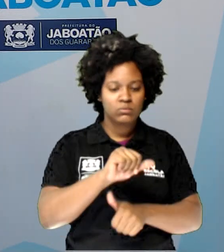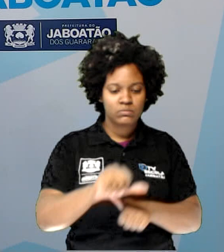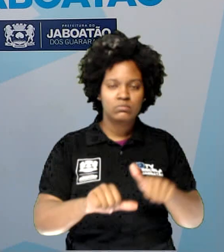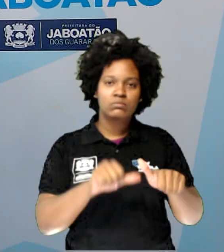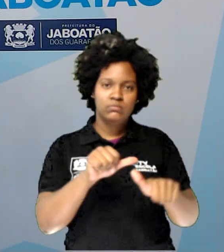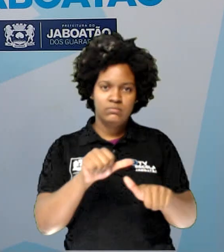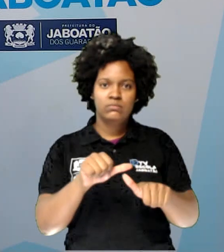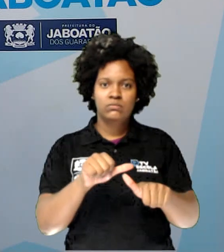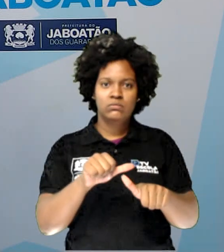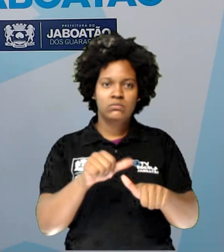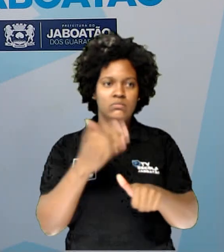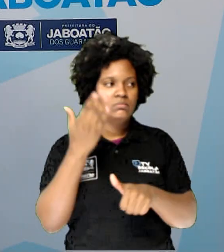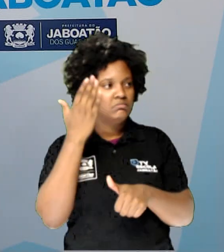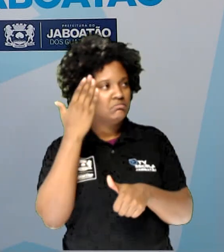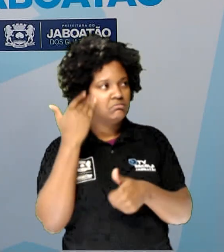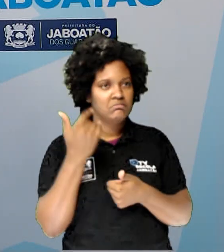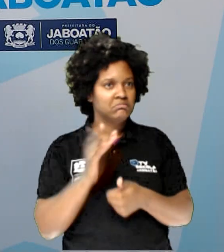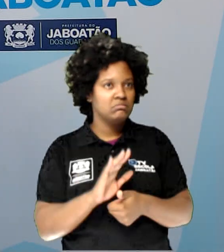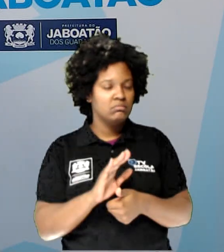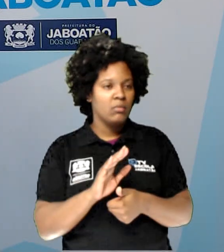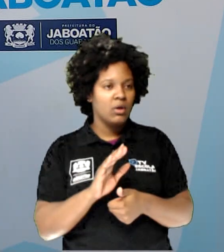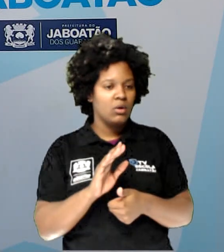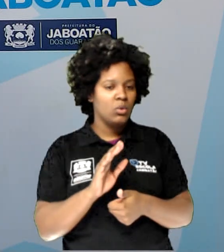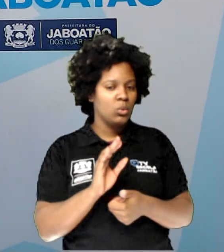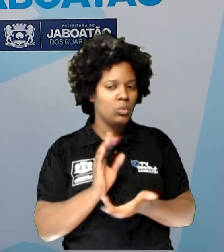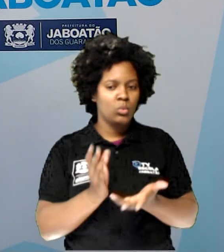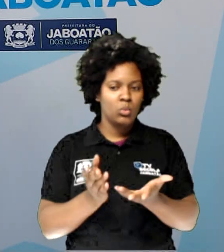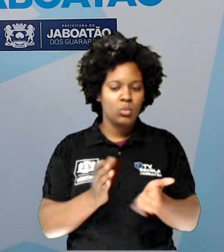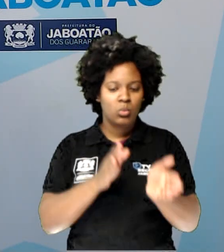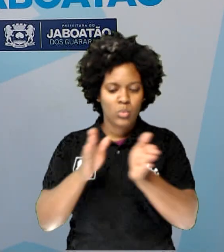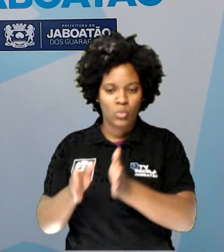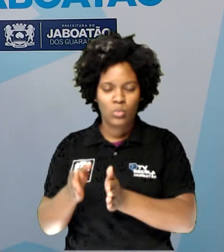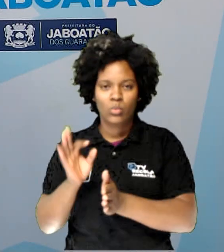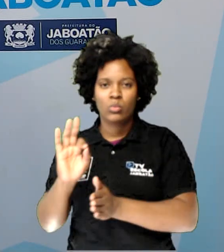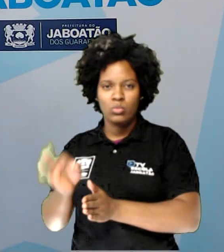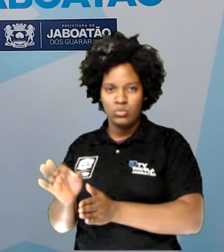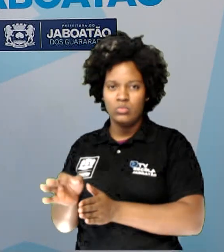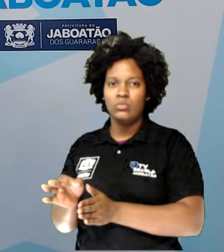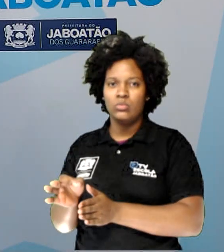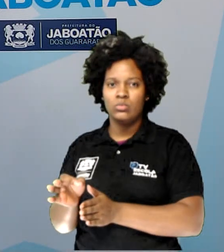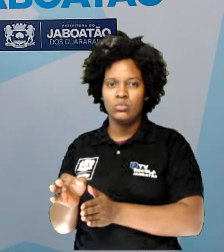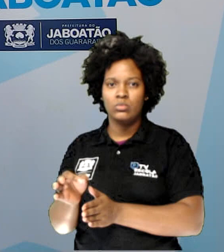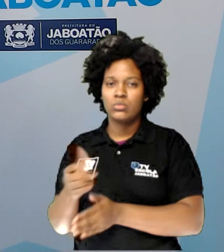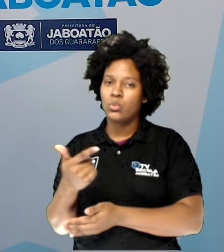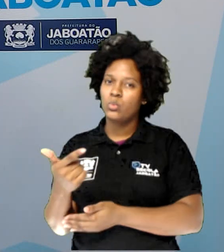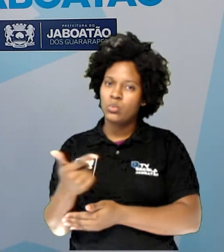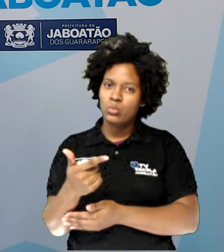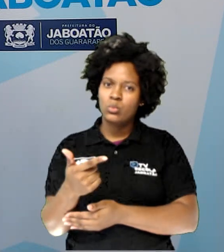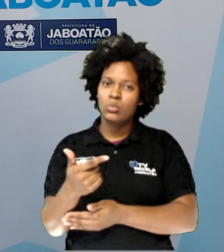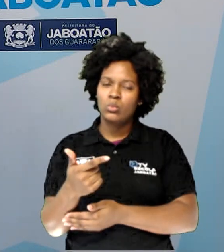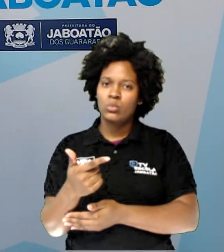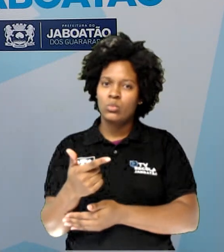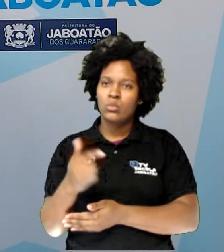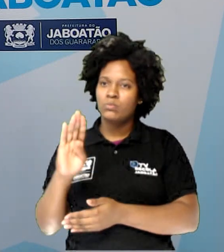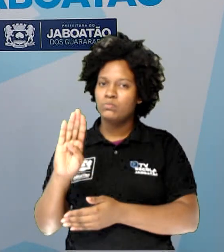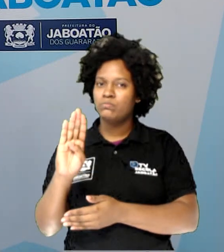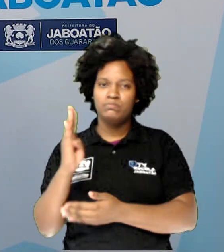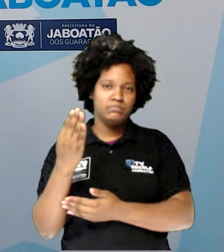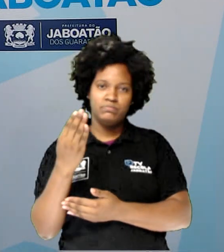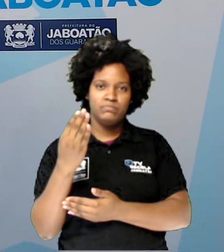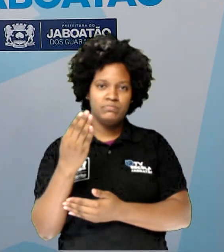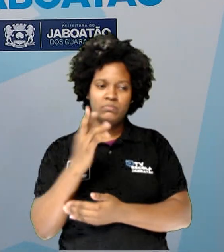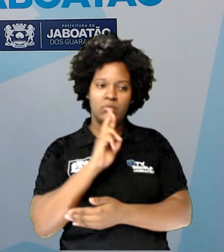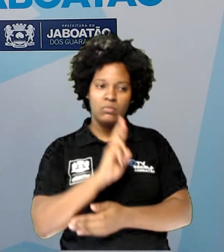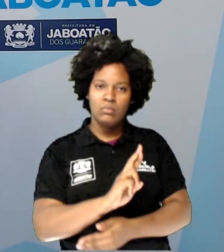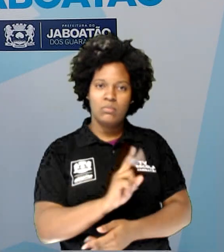que ninguém sabe o que é exatamente para algo que estaria sendo bem específico. Portanto, esse item 2 não é a nossa resposta.